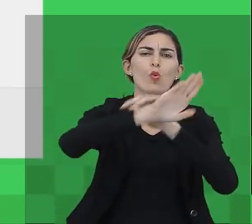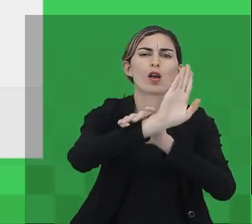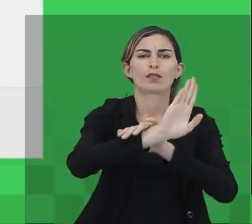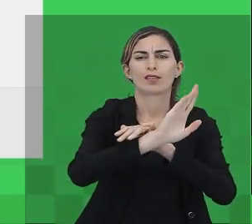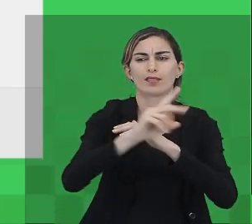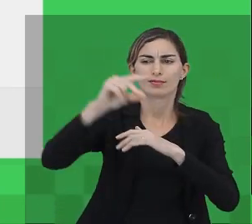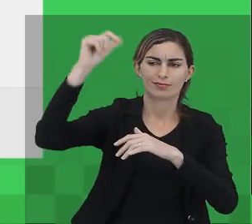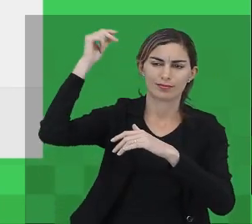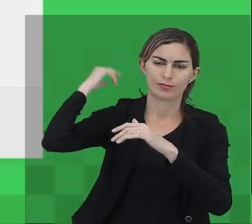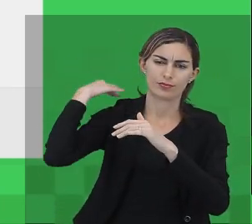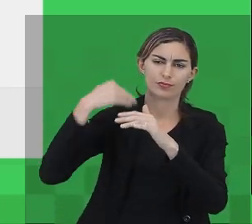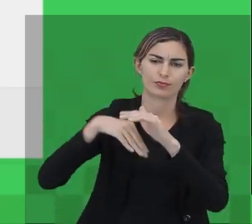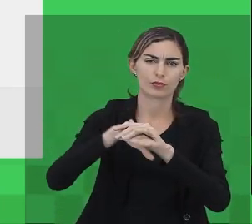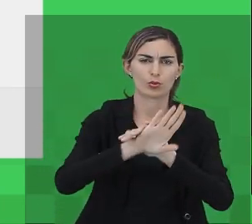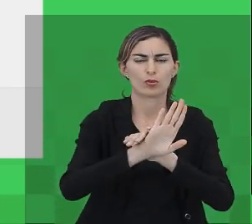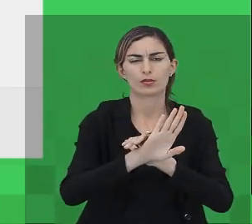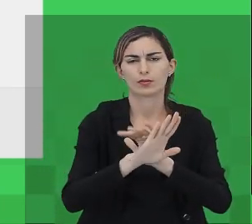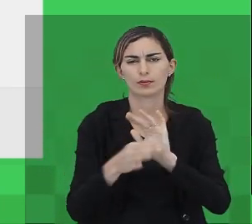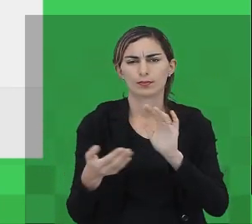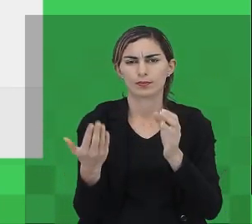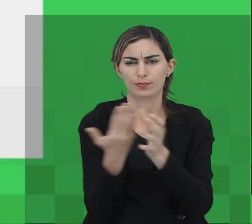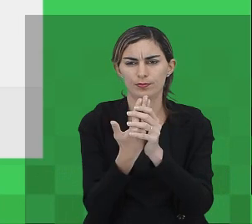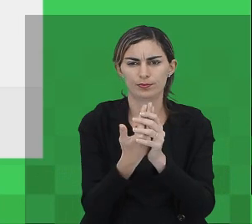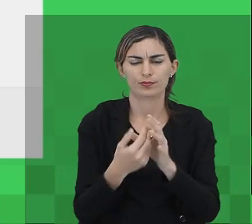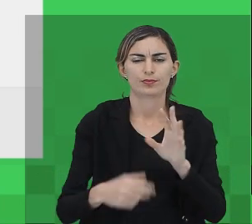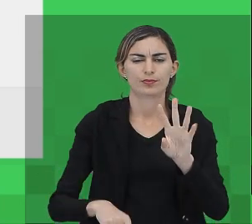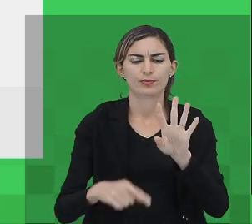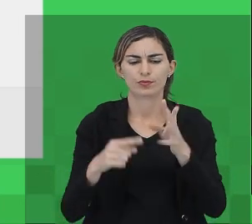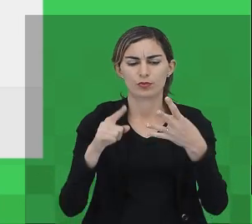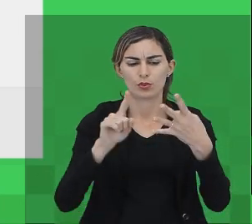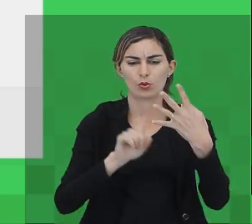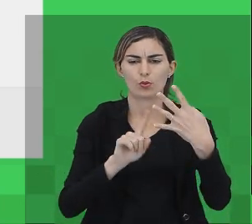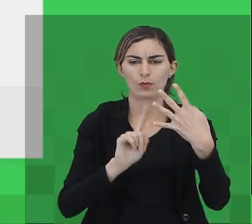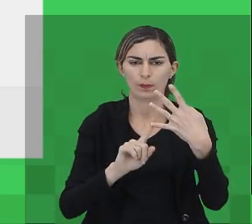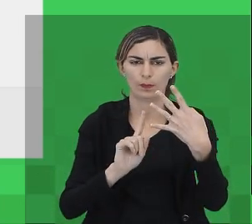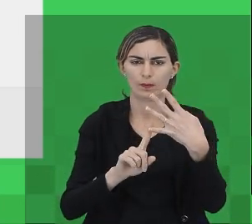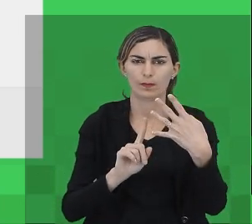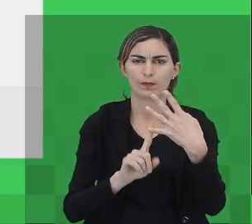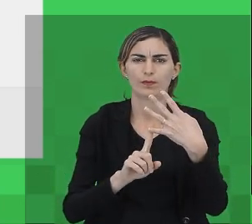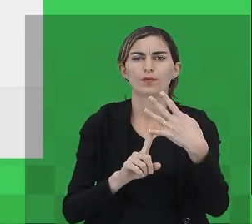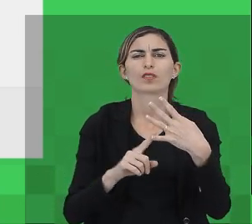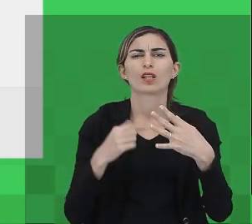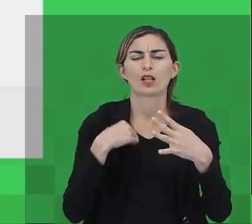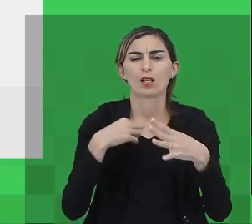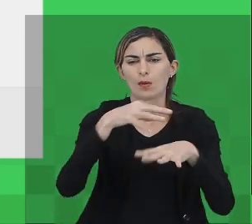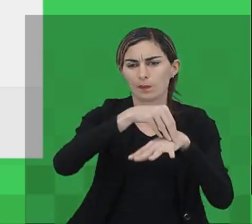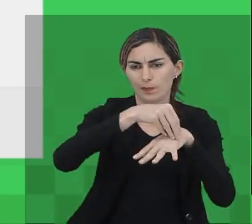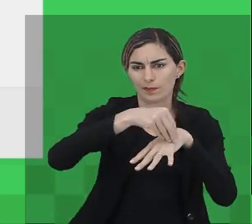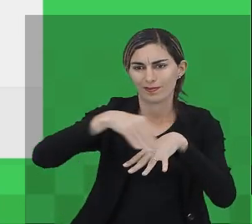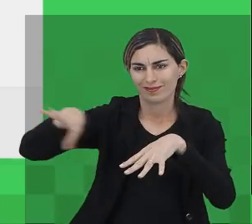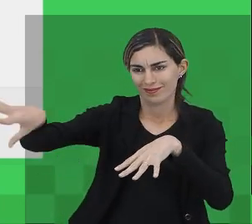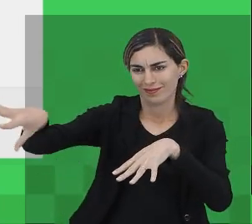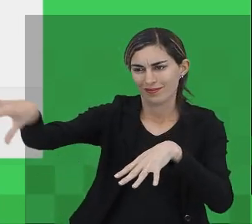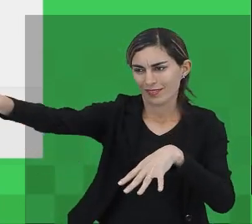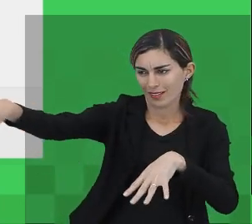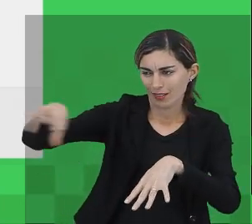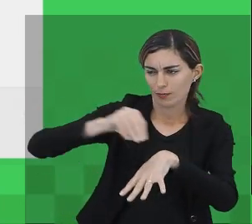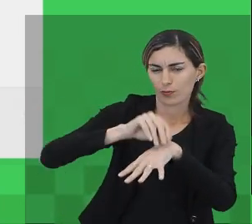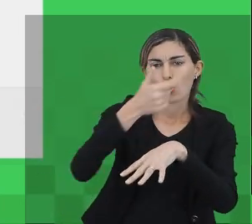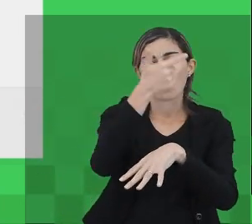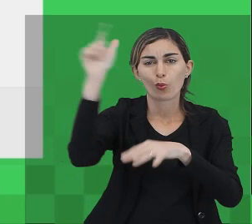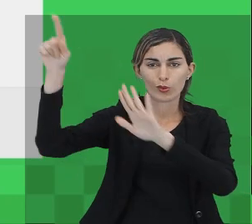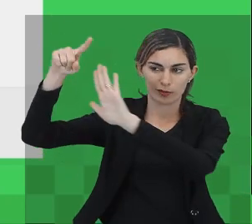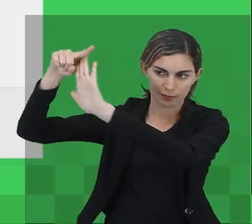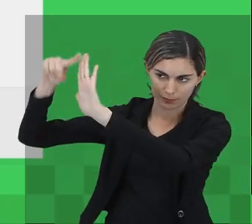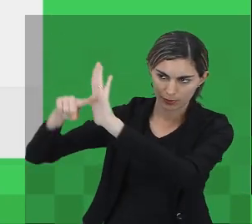esteja salvo em um controle de versão. A quarta opção, ela importa um projeto do